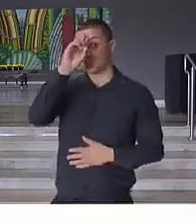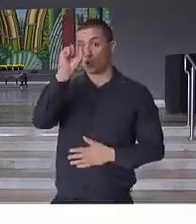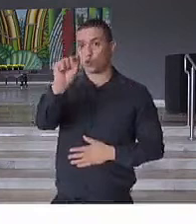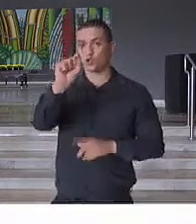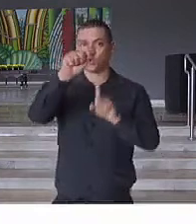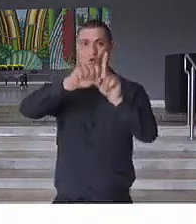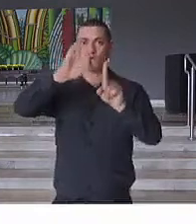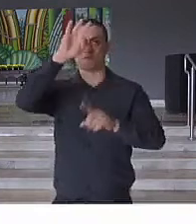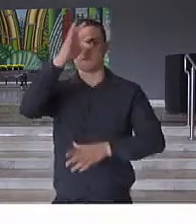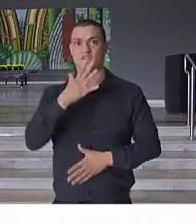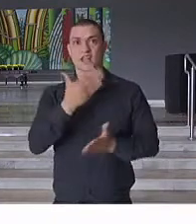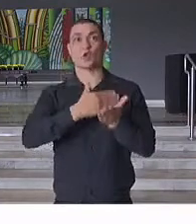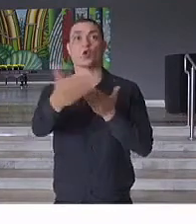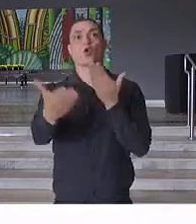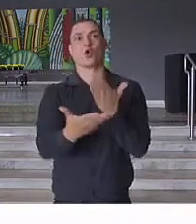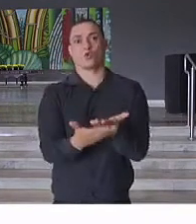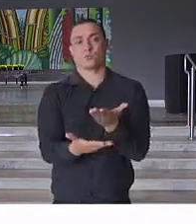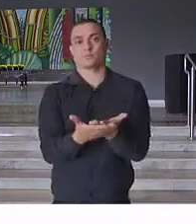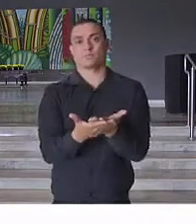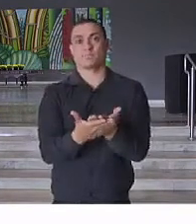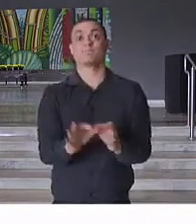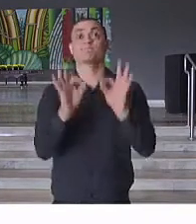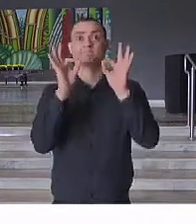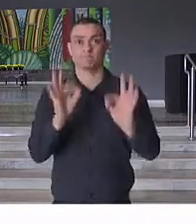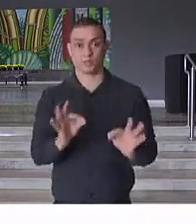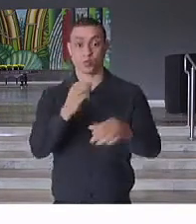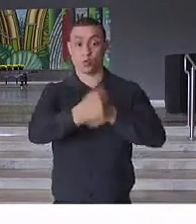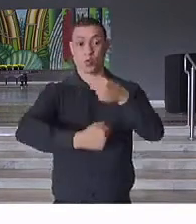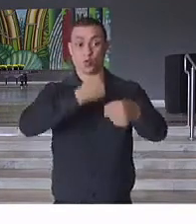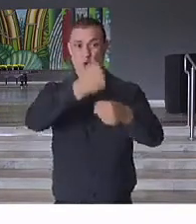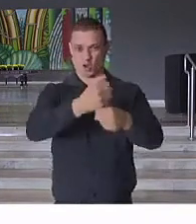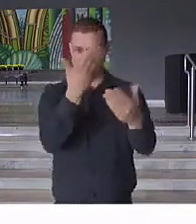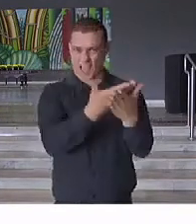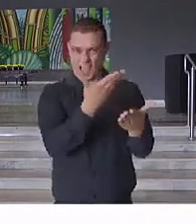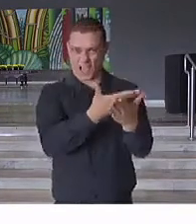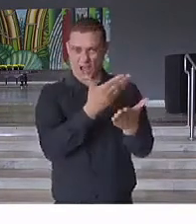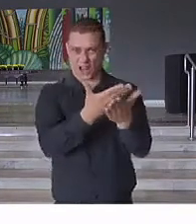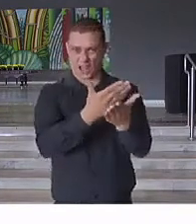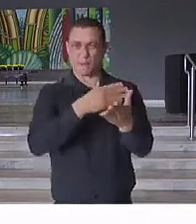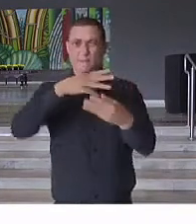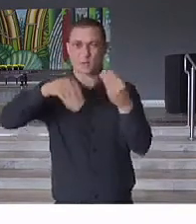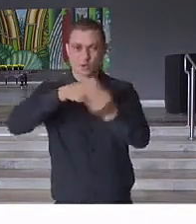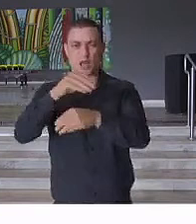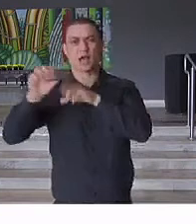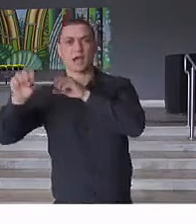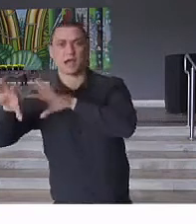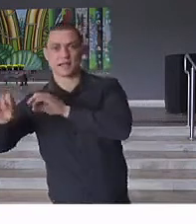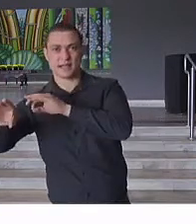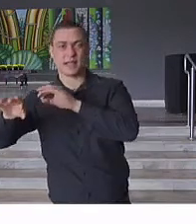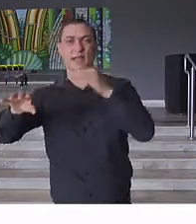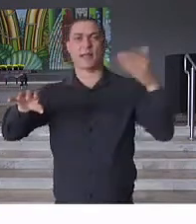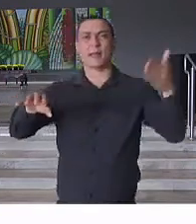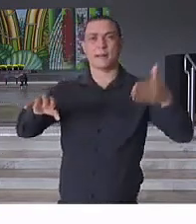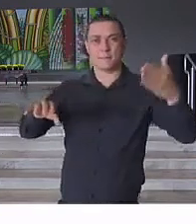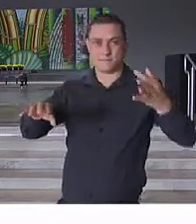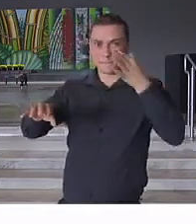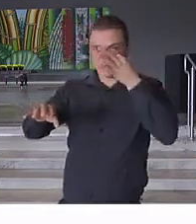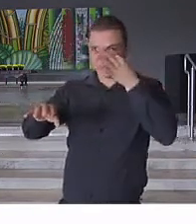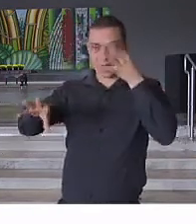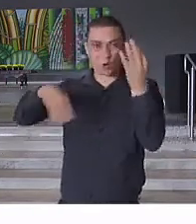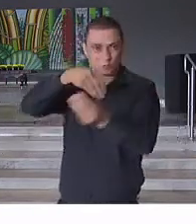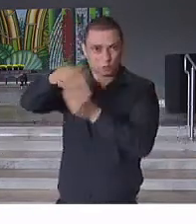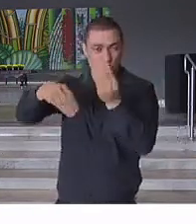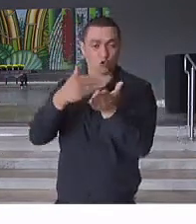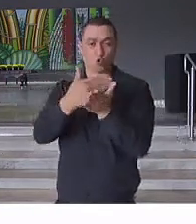de fevereiro. Então, o início do ano letivo, da forma híbrida, tanto presencial quanto pela